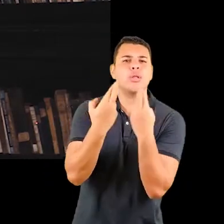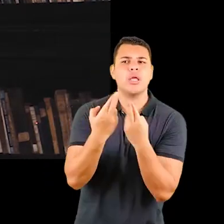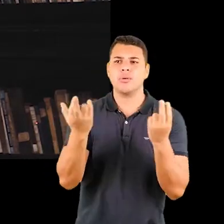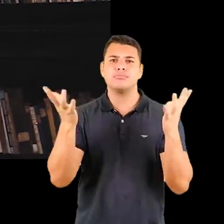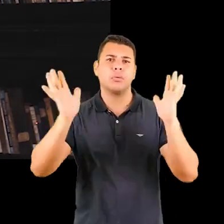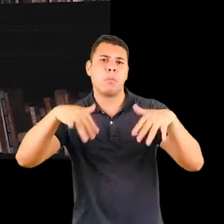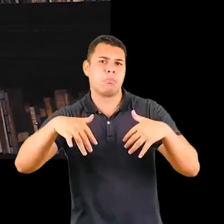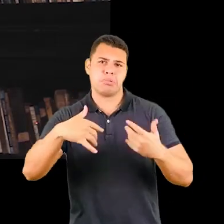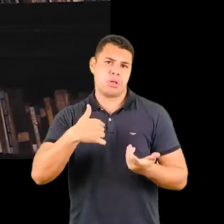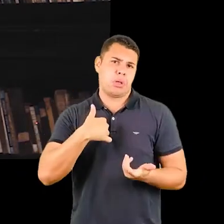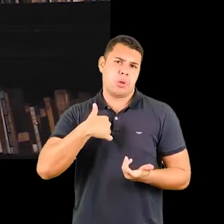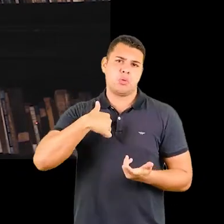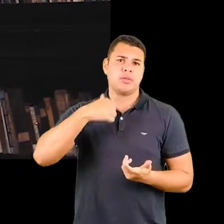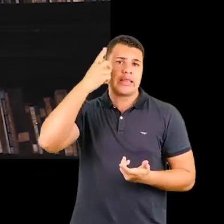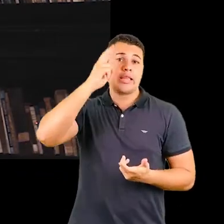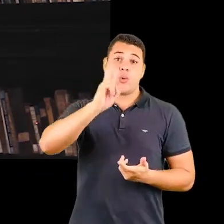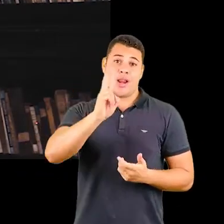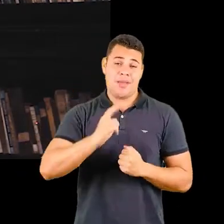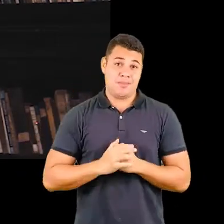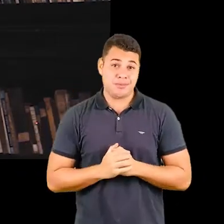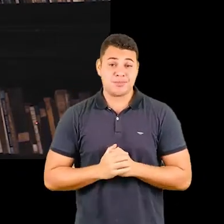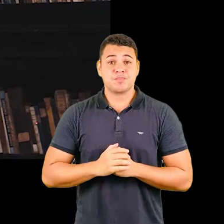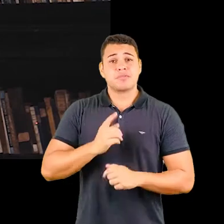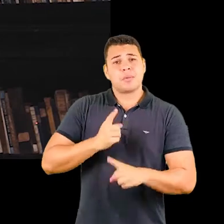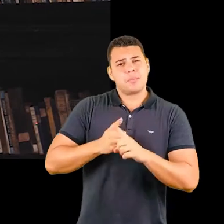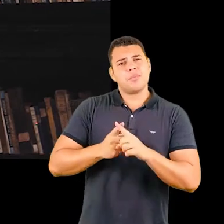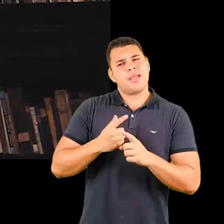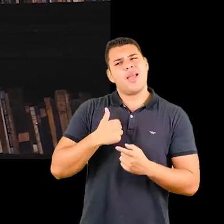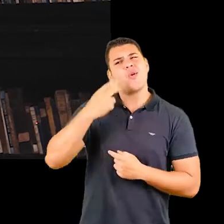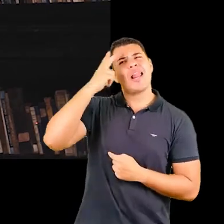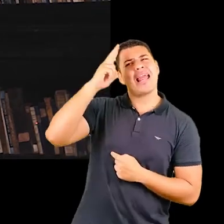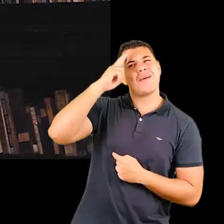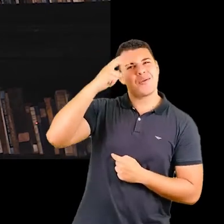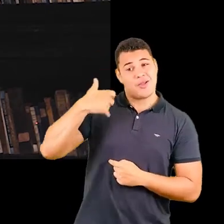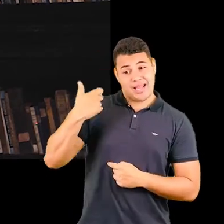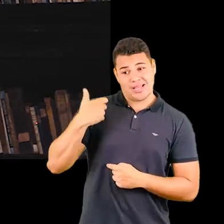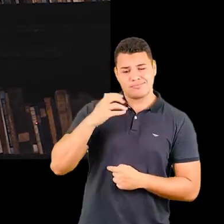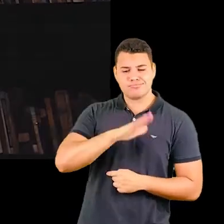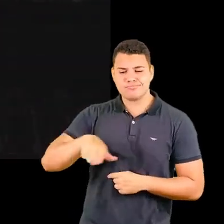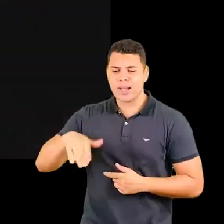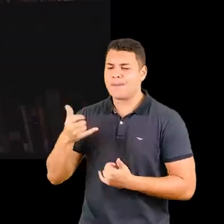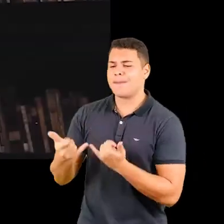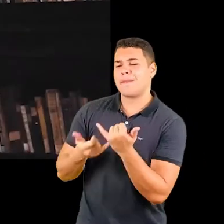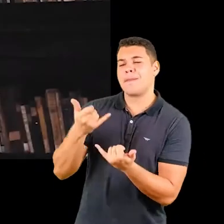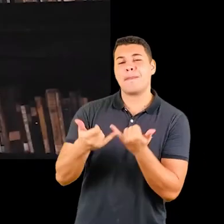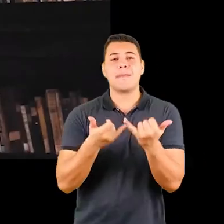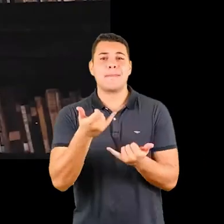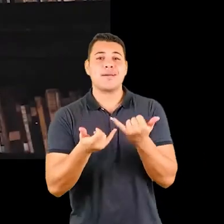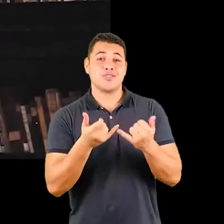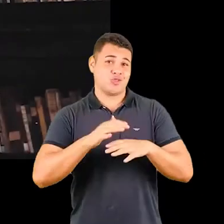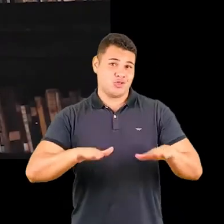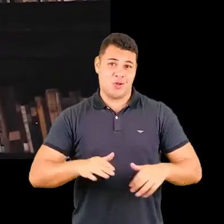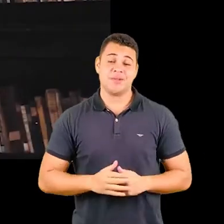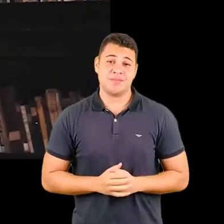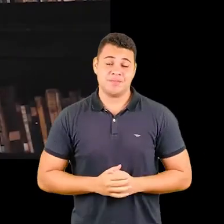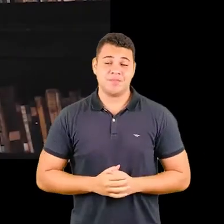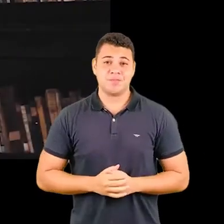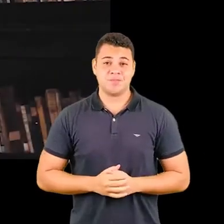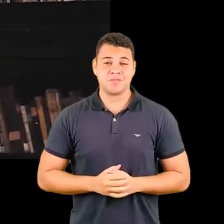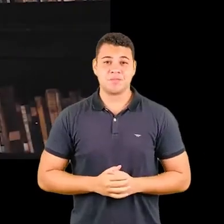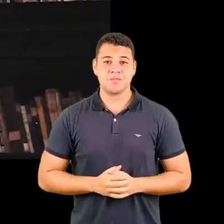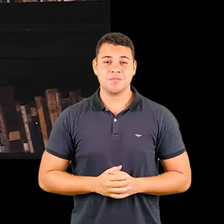que eles se reuniam, essas coisas. Eu já, eu me lembro assim, brincando. Em relação